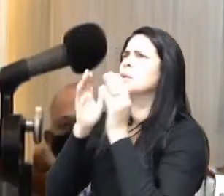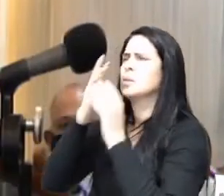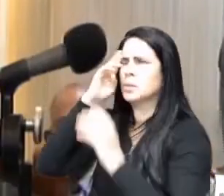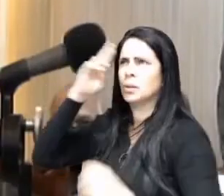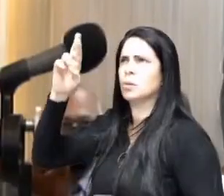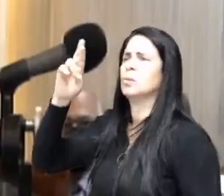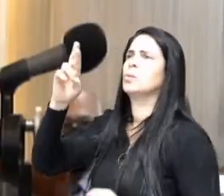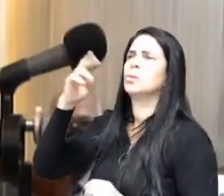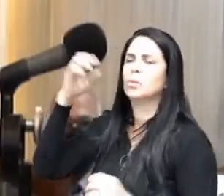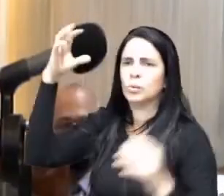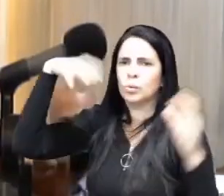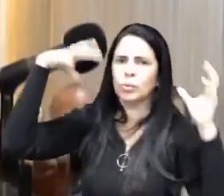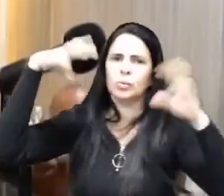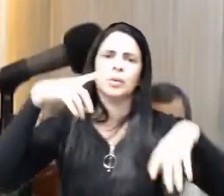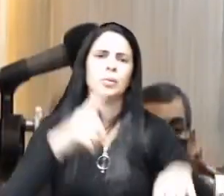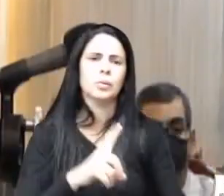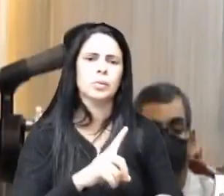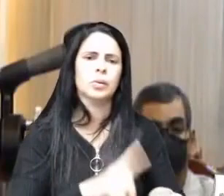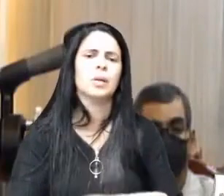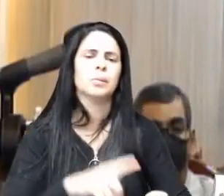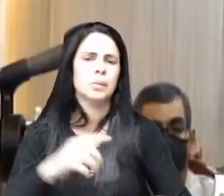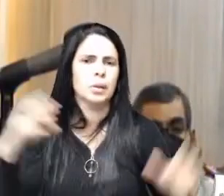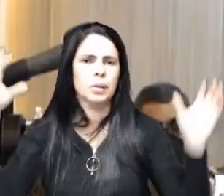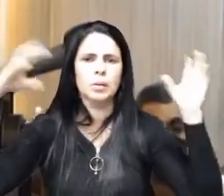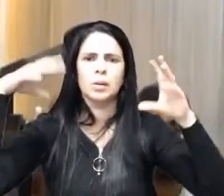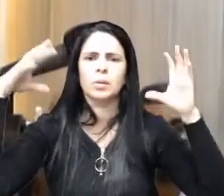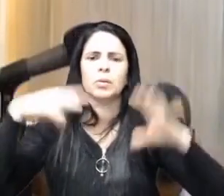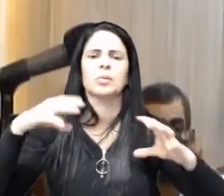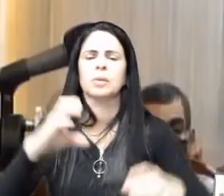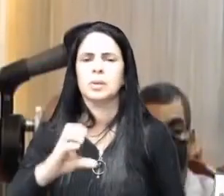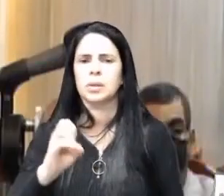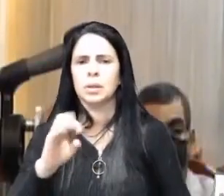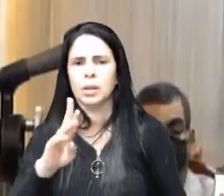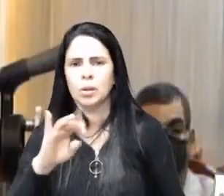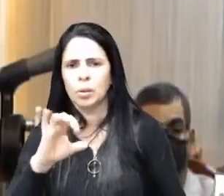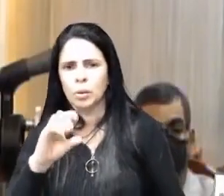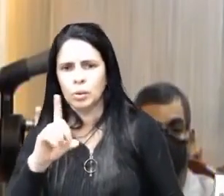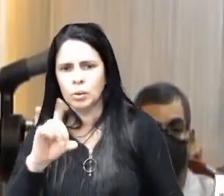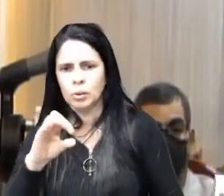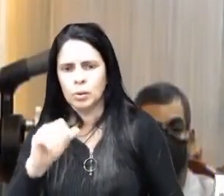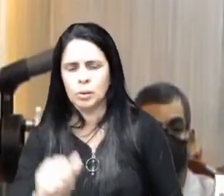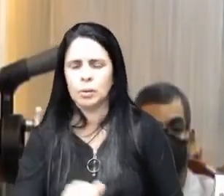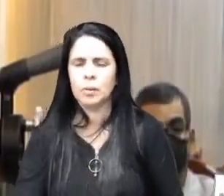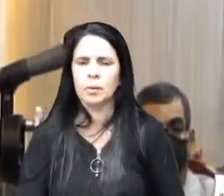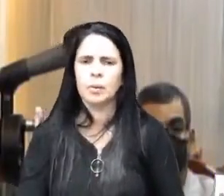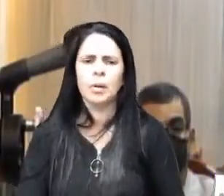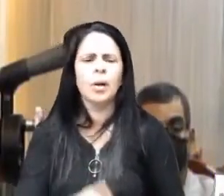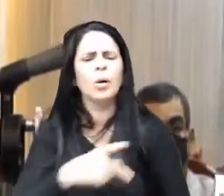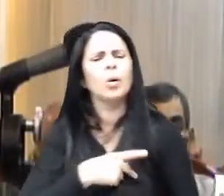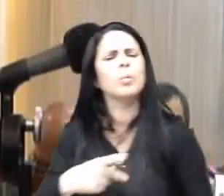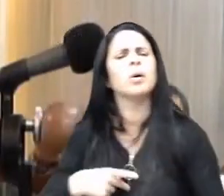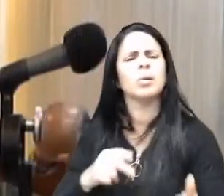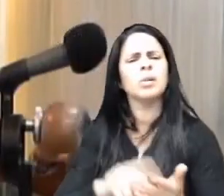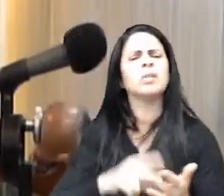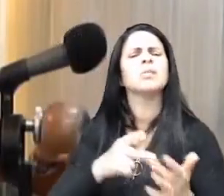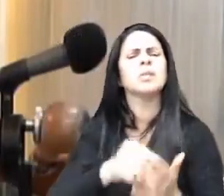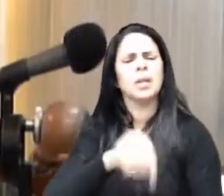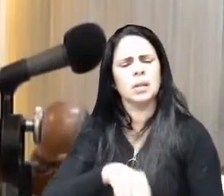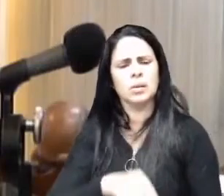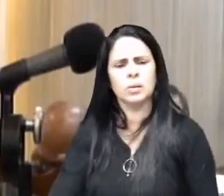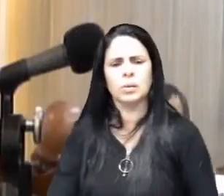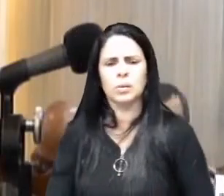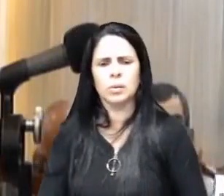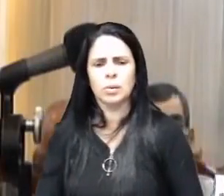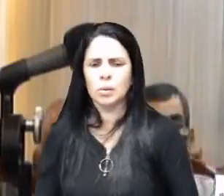Chuva no tempo da chuva serôdia. Pastor, o que é que o Senhor quer dizer com isso? Chegamos